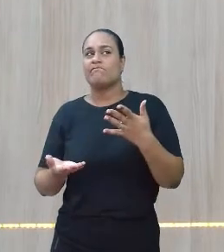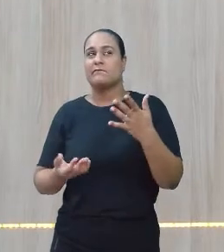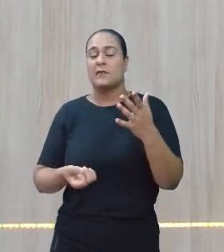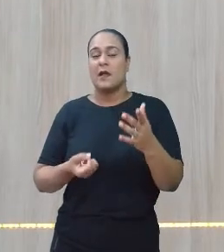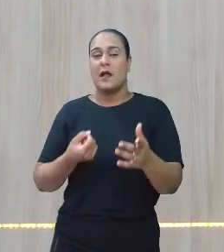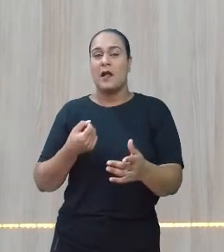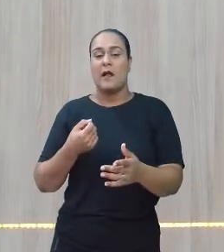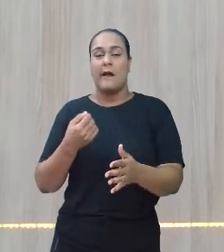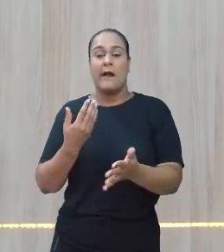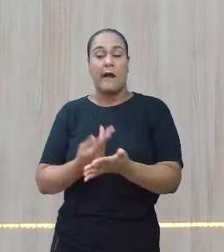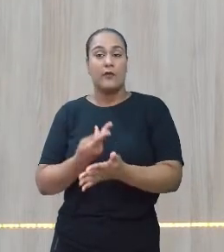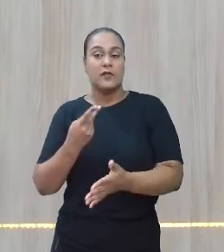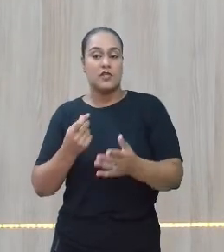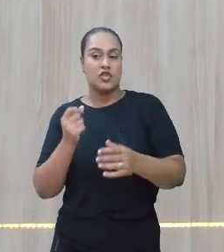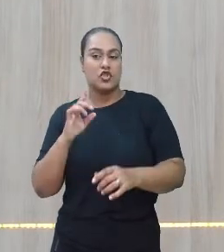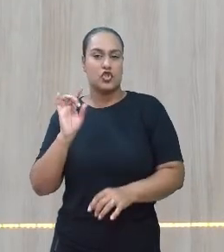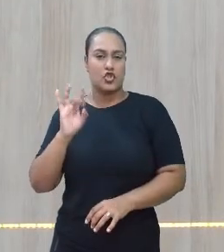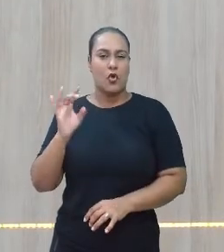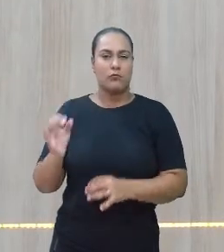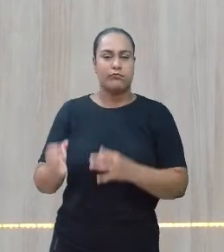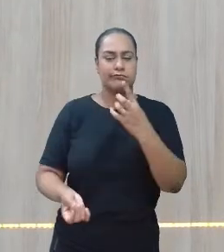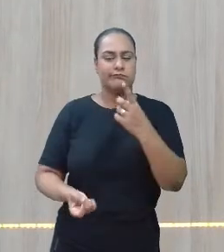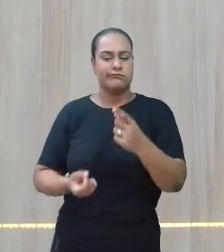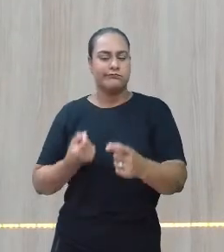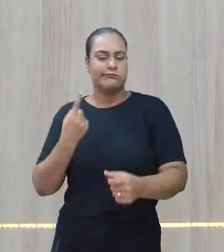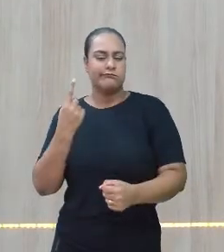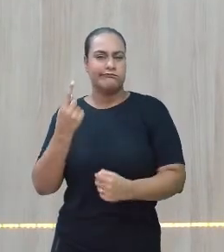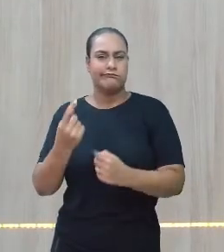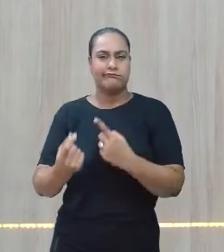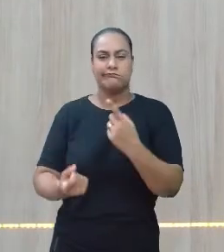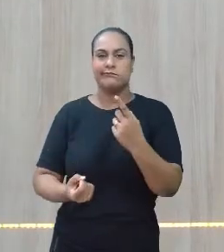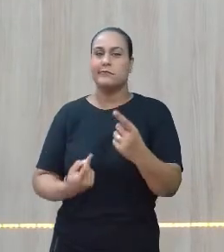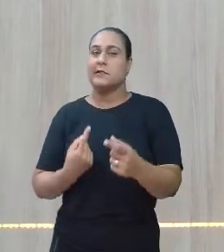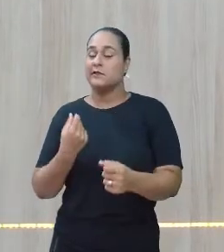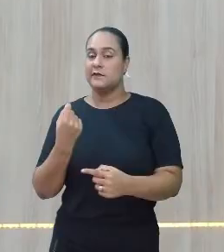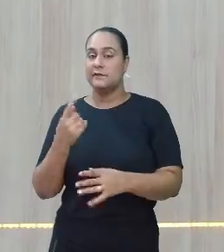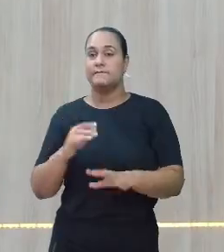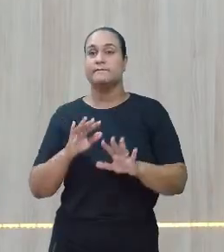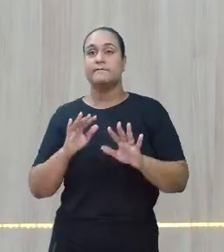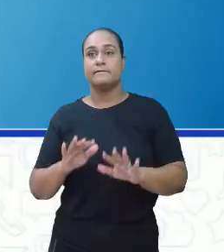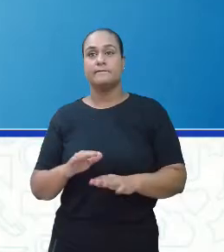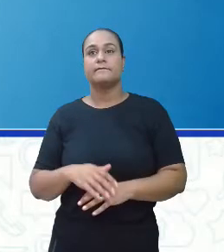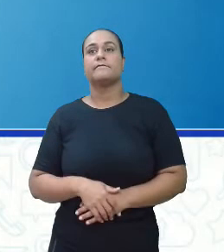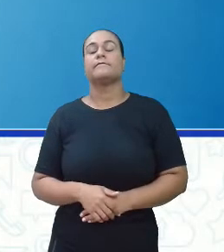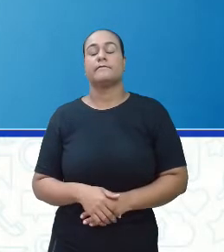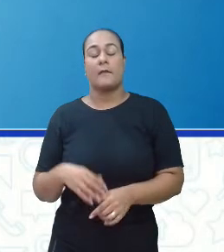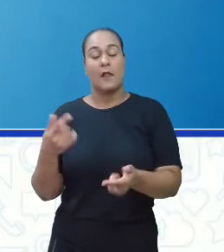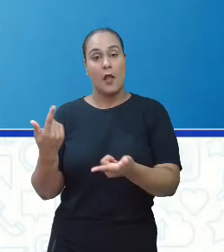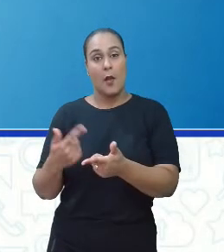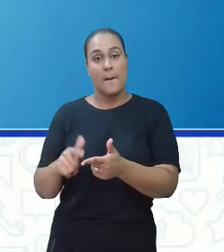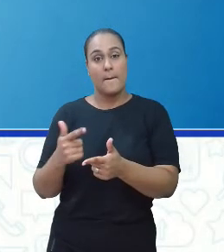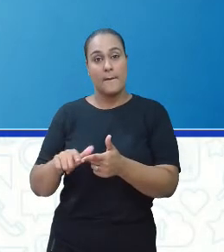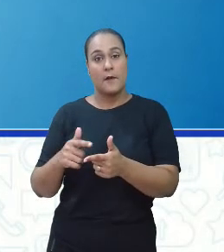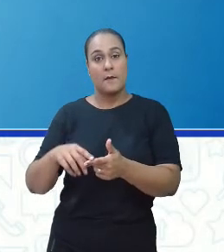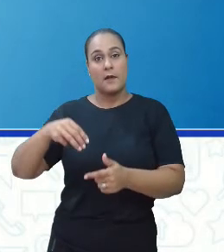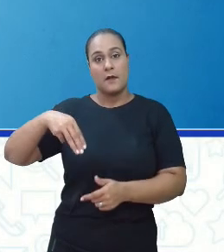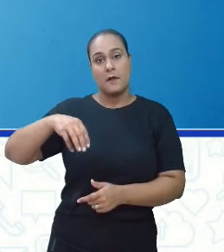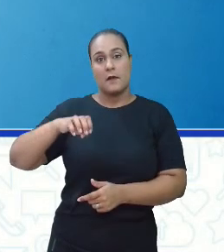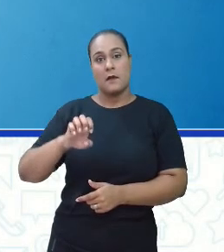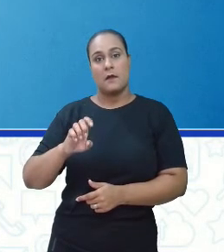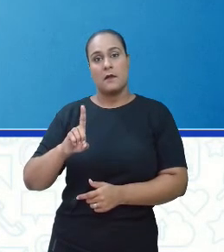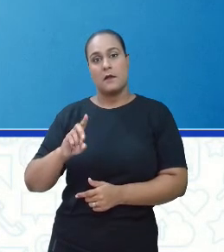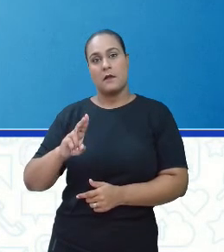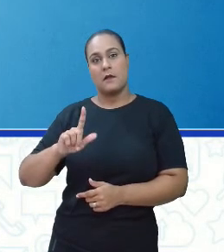né, que não aparece aí nas estatísticas. E a questão aí das lesões na medula. Lembrando que a questão da